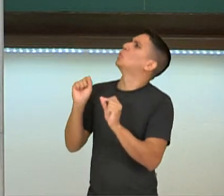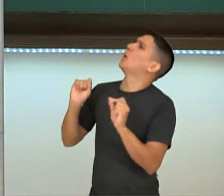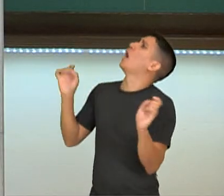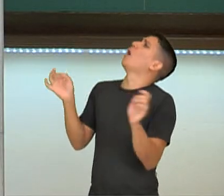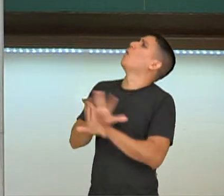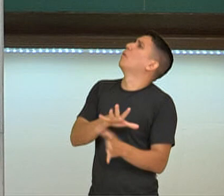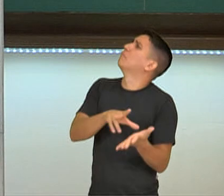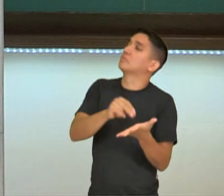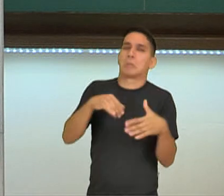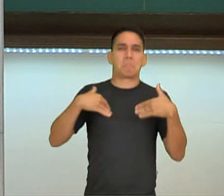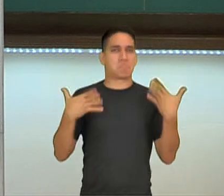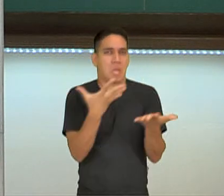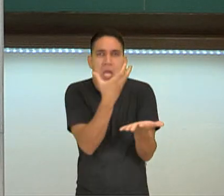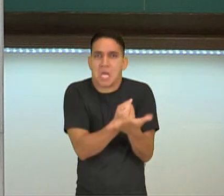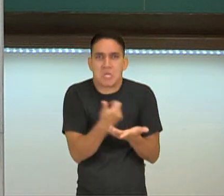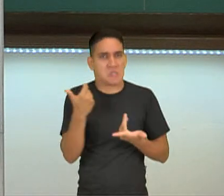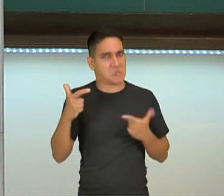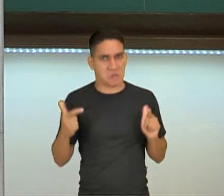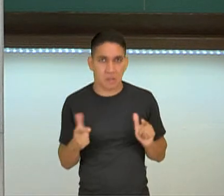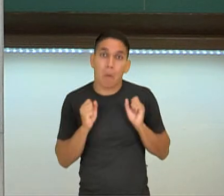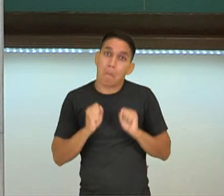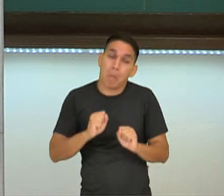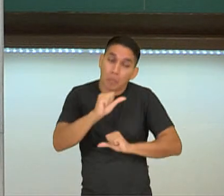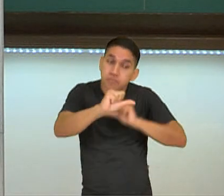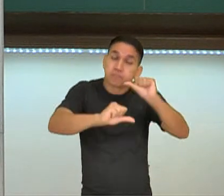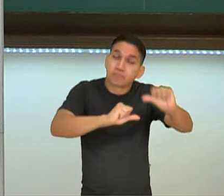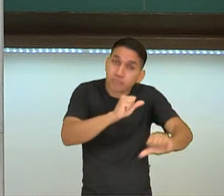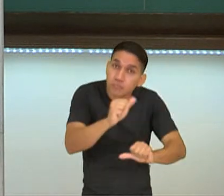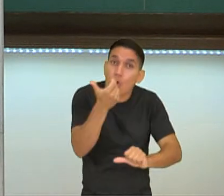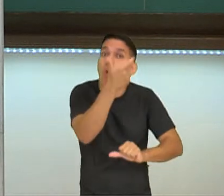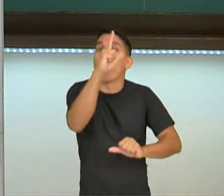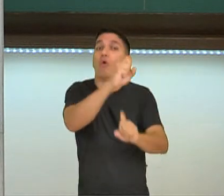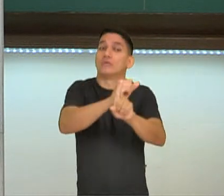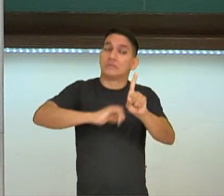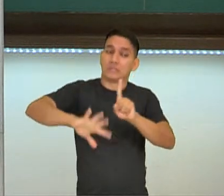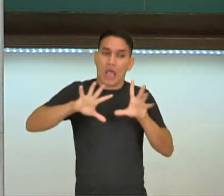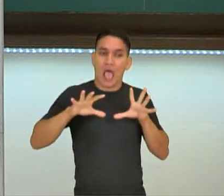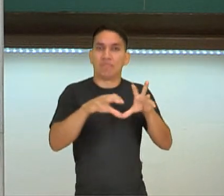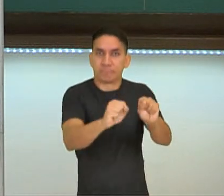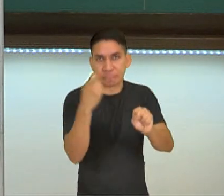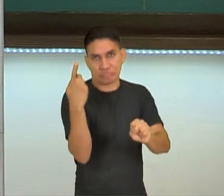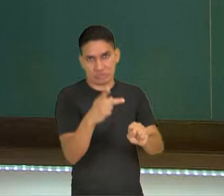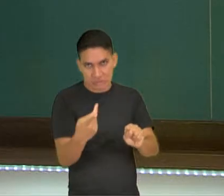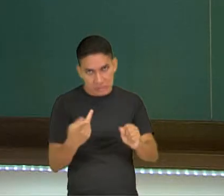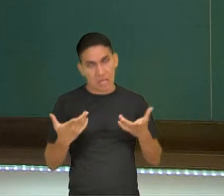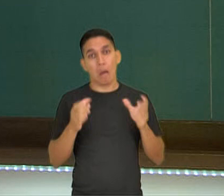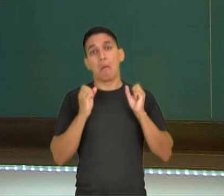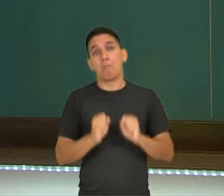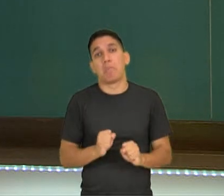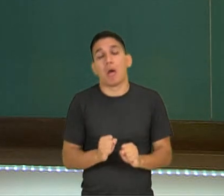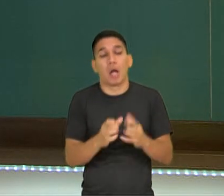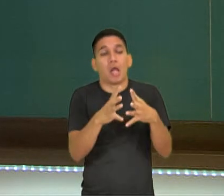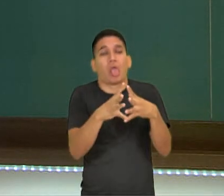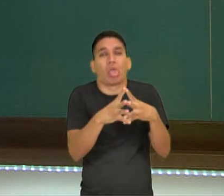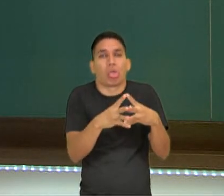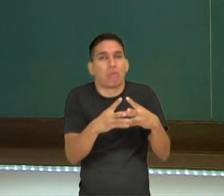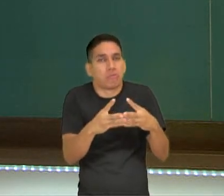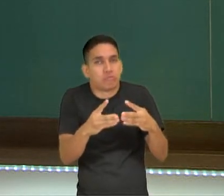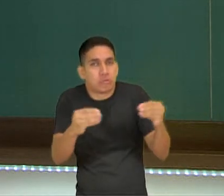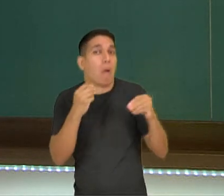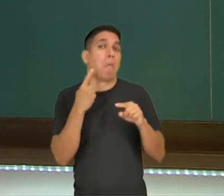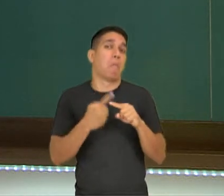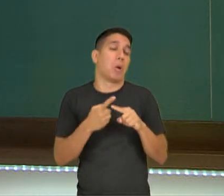temos. Pode ter sido, inclusive, uma outra civilização etíope que dominou eles. Pode ser uma civilização que se enfraqueceu também com